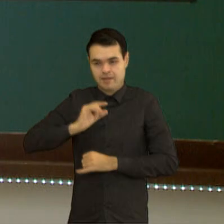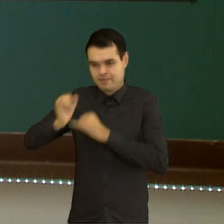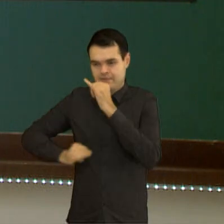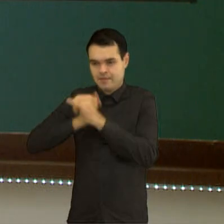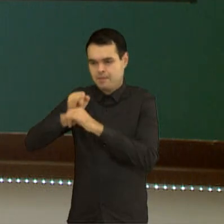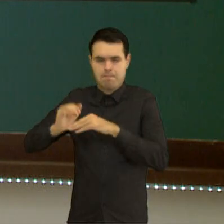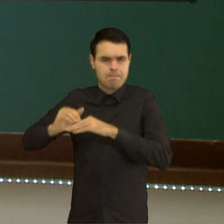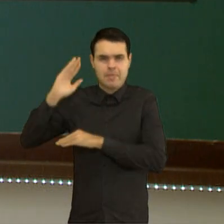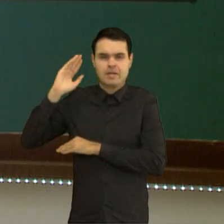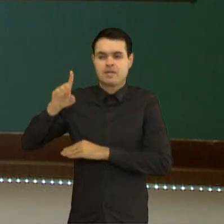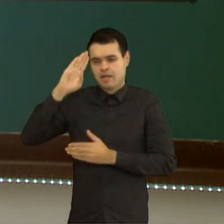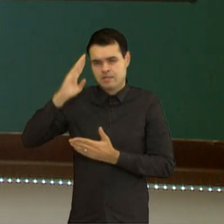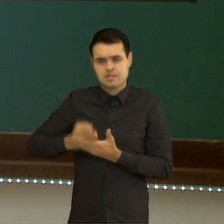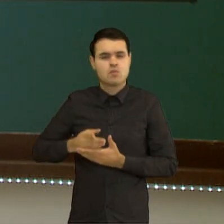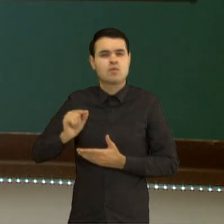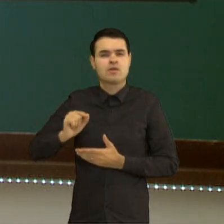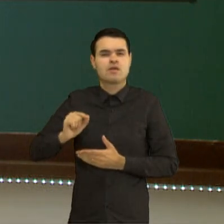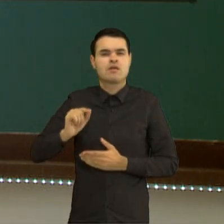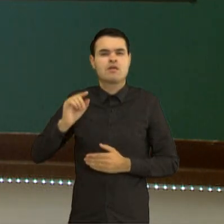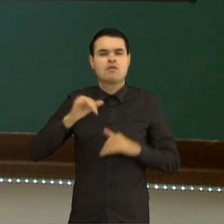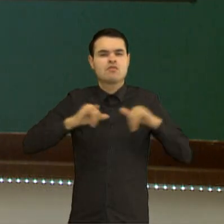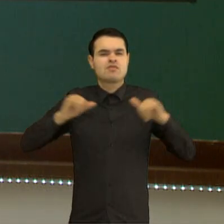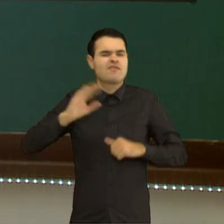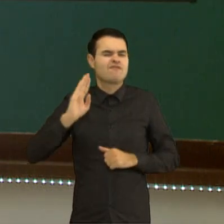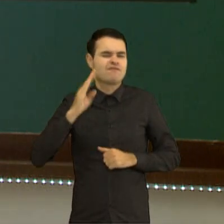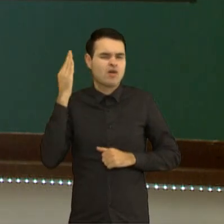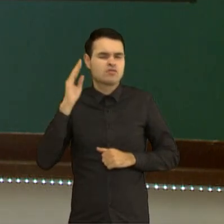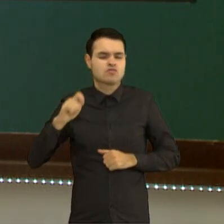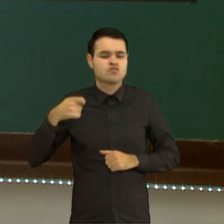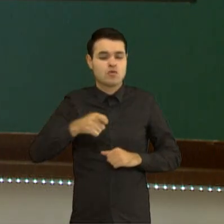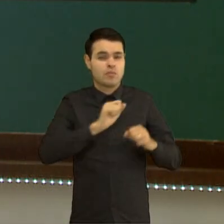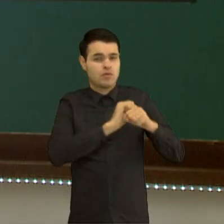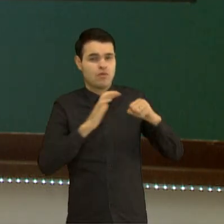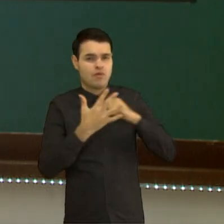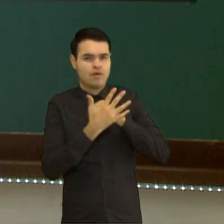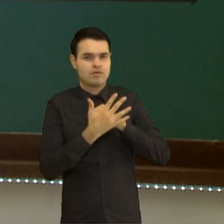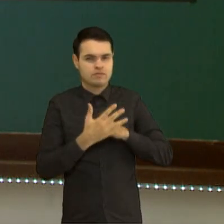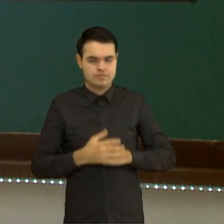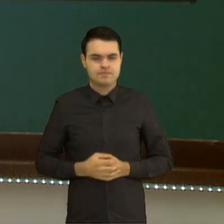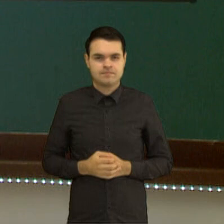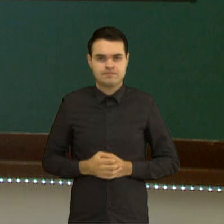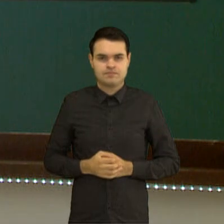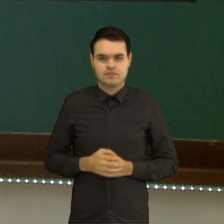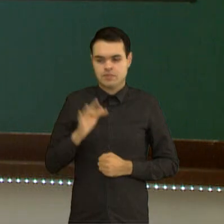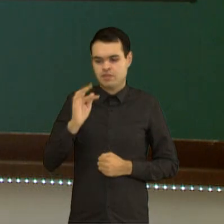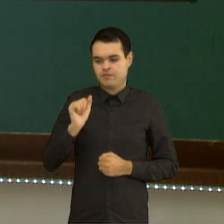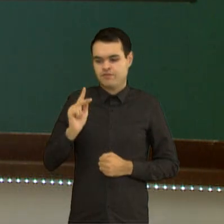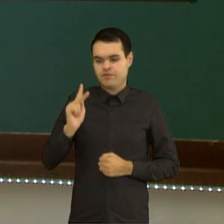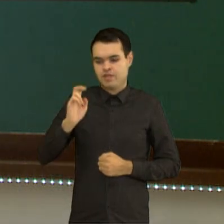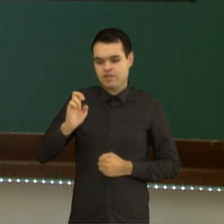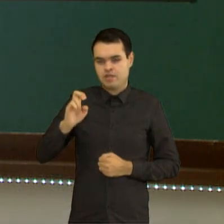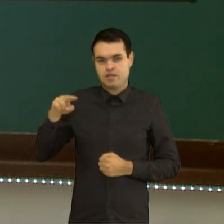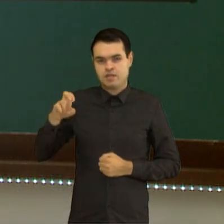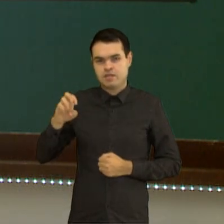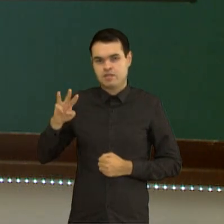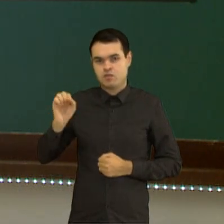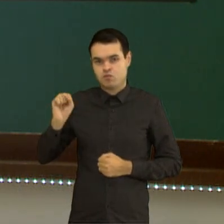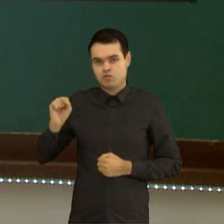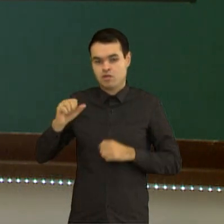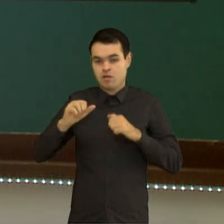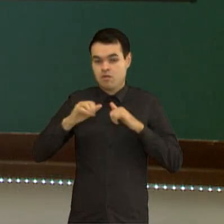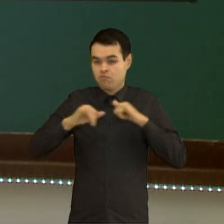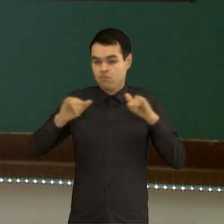já acreditaram em uma fake news sobre coronavírus. Fake news, nós sabemos que se trata de